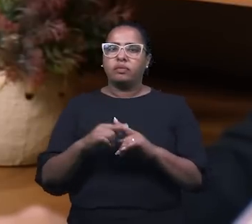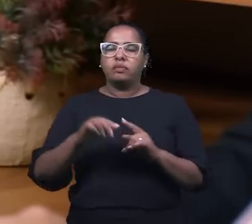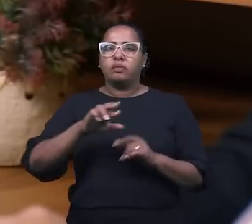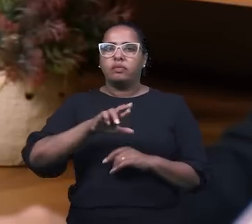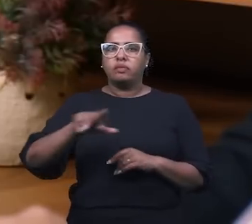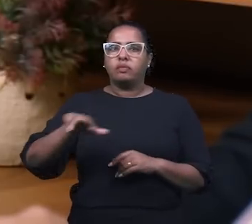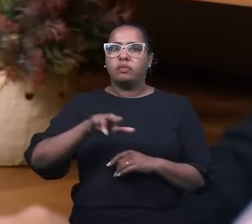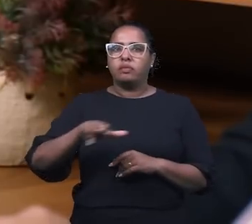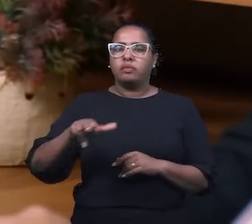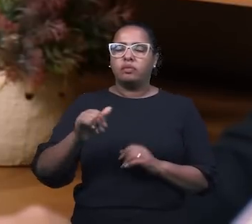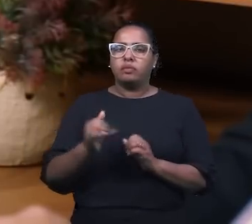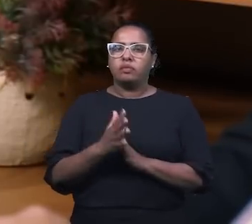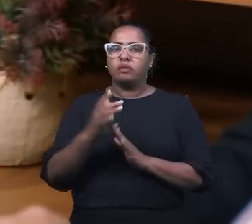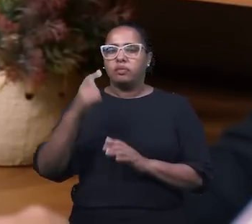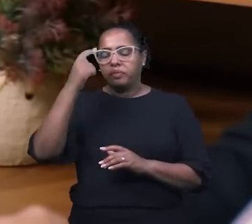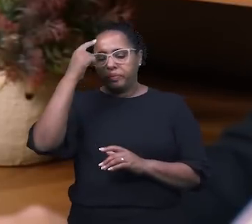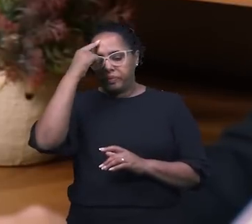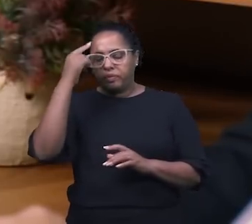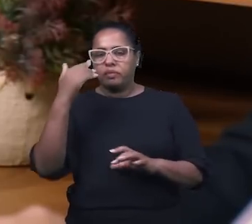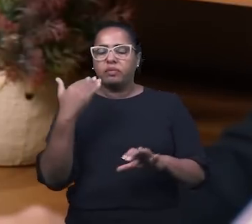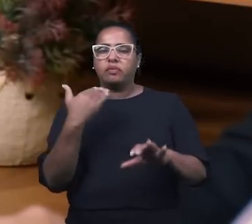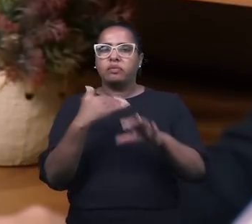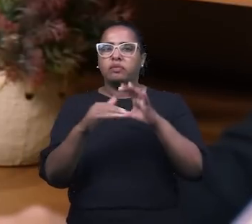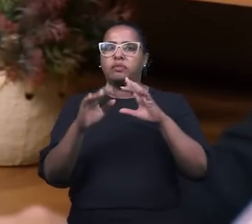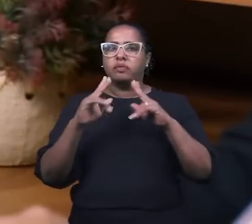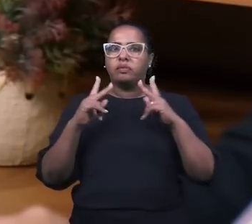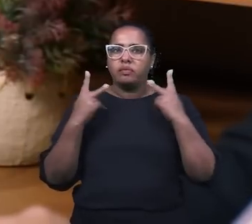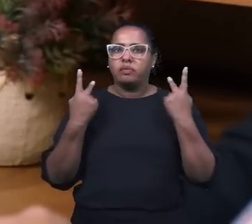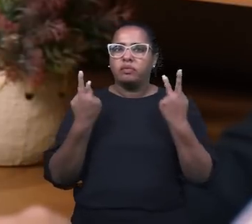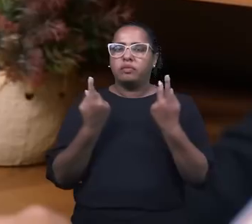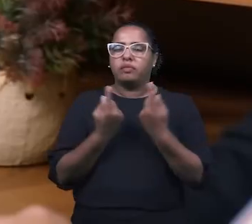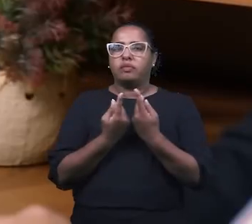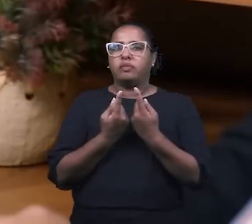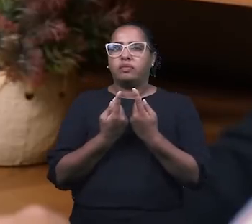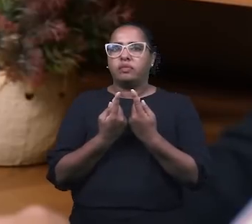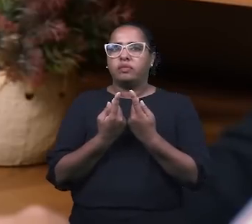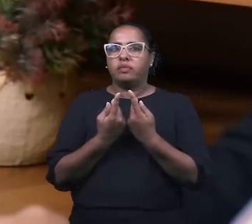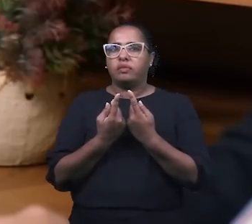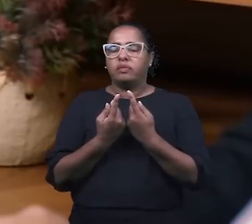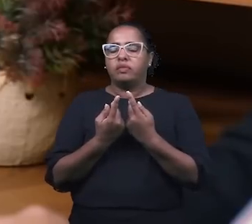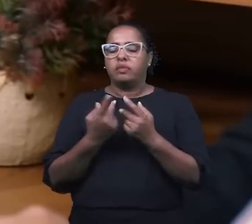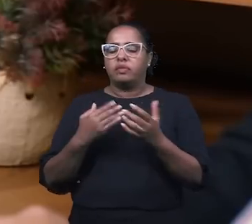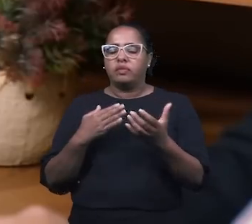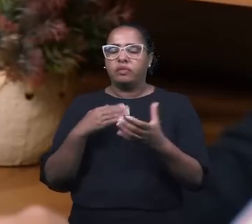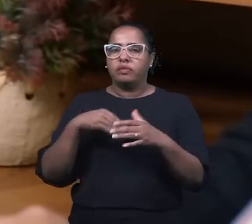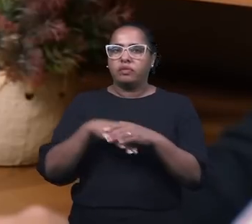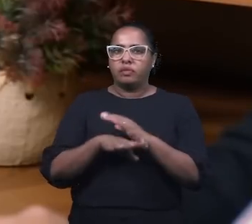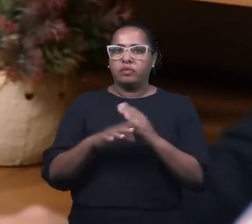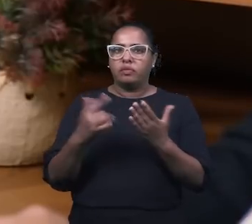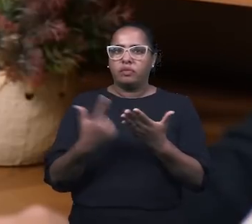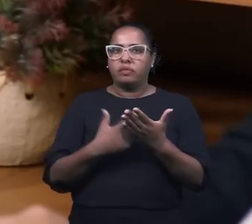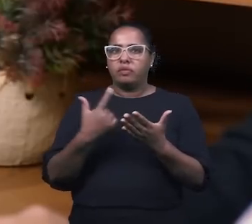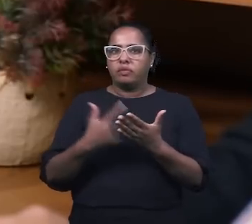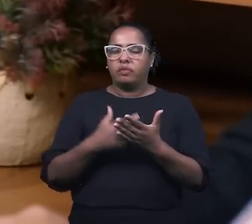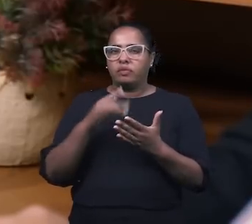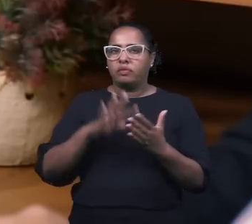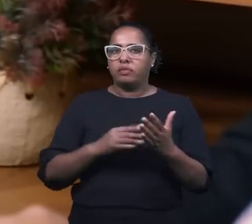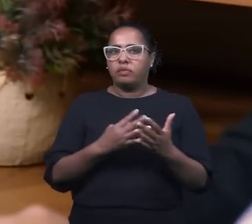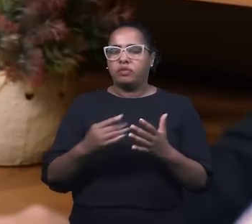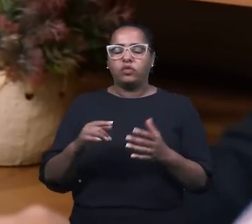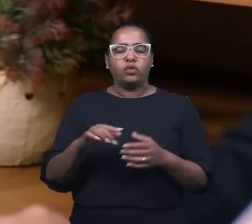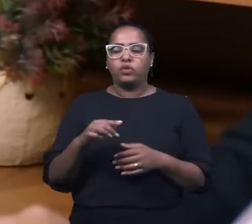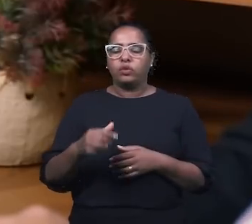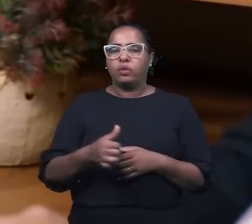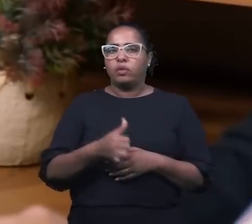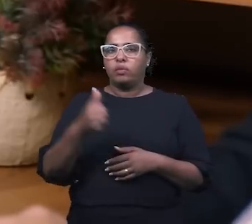louvor que, às vezes, as pessoas pensam assim, eu vou mandar para o presbitério e aí o hino vai para a coletânea, e não vai cantar em lugar nenhum.